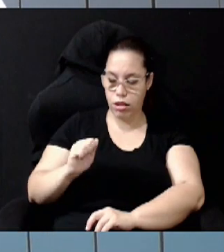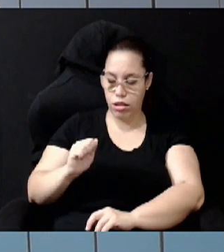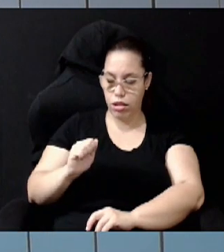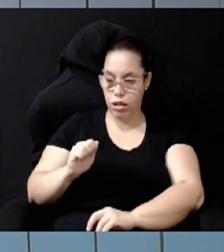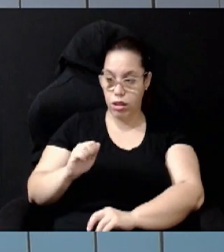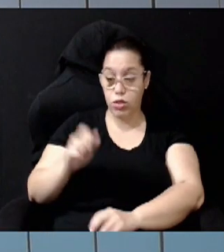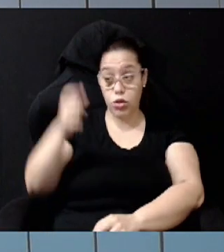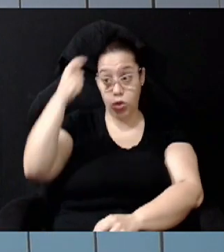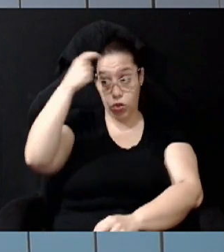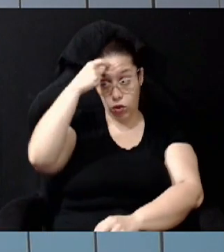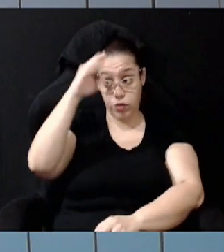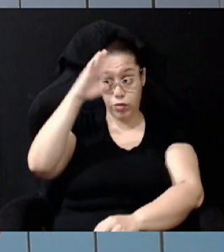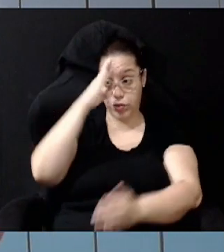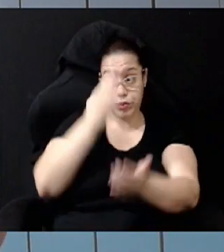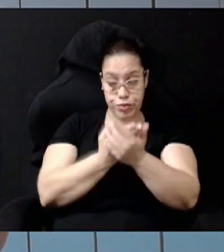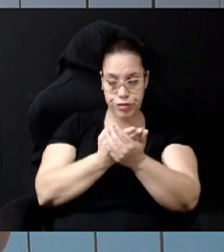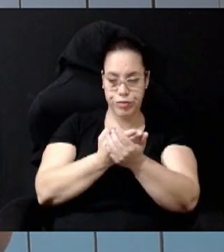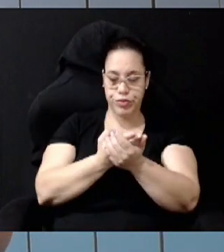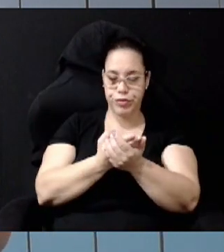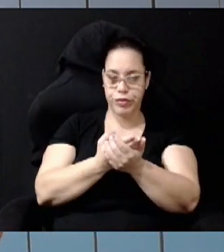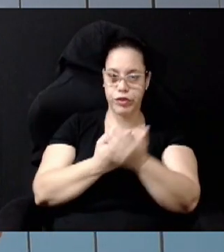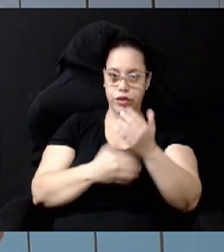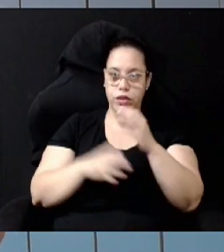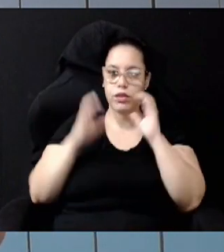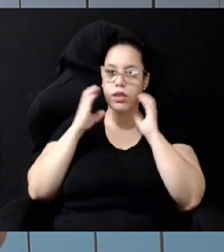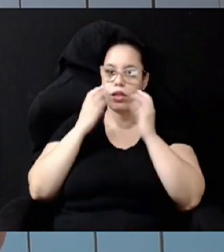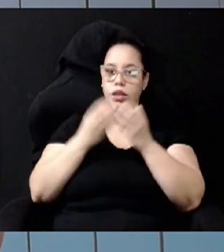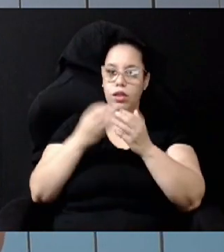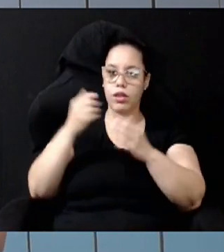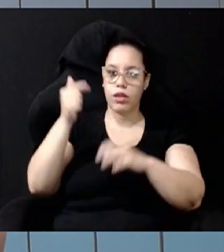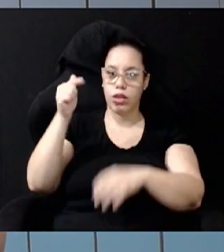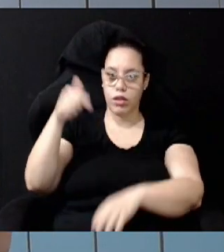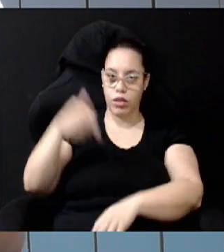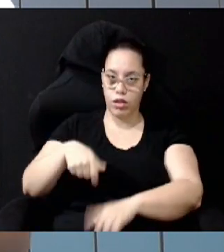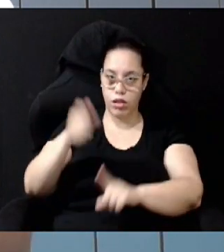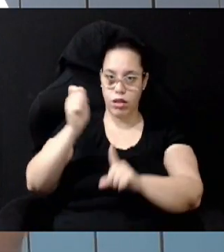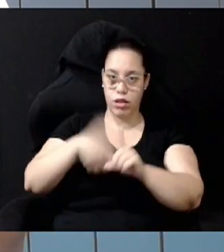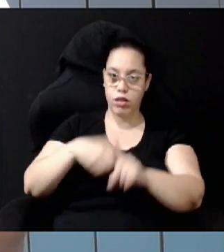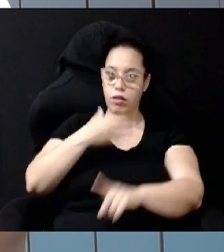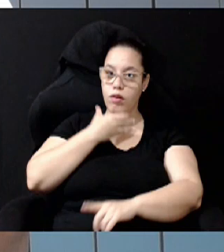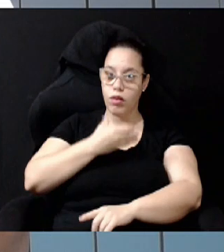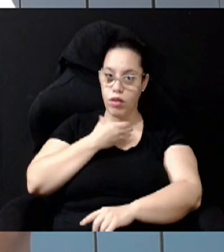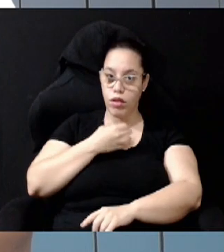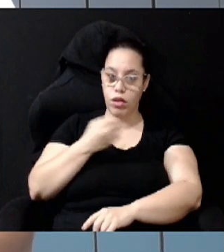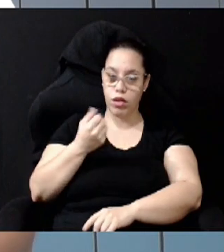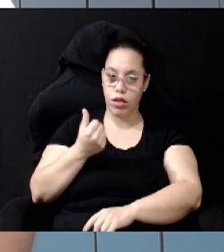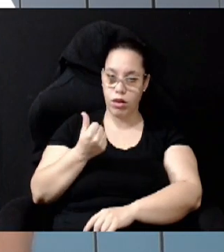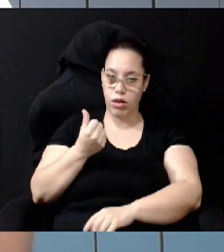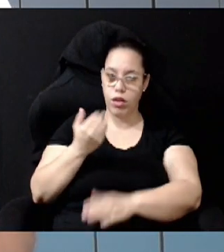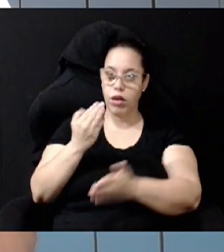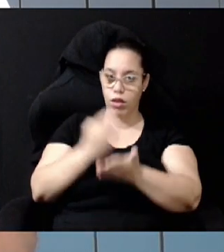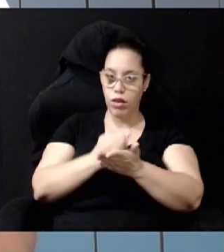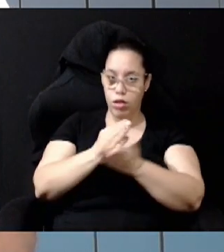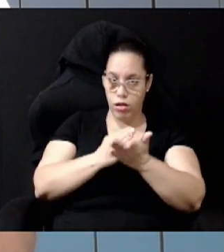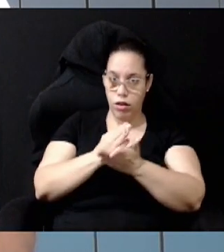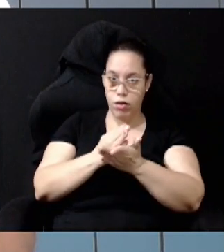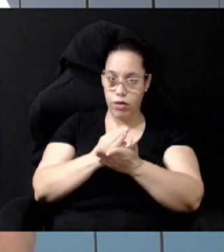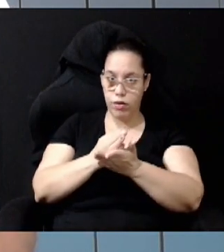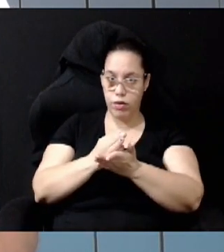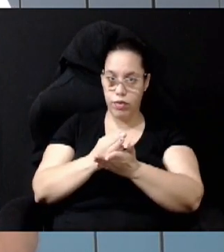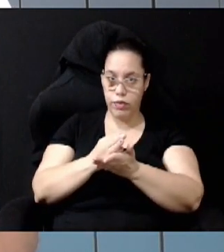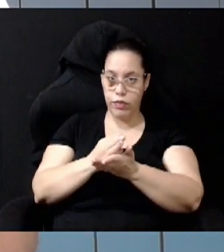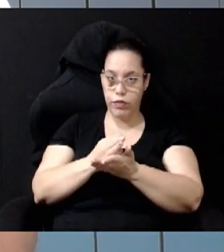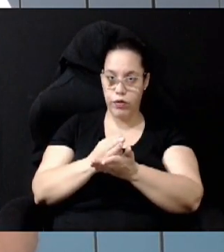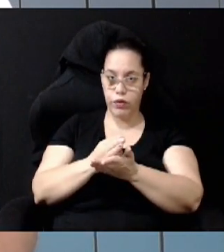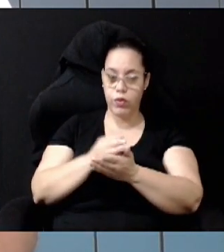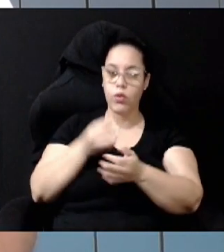creio, na conferência que houve no dia 7 de dezembro, eu participei na primeira metade, na parte do dia, muitas sugestões